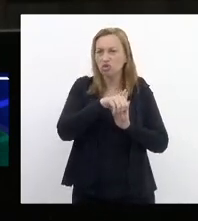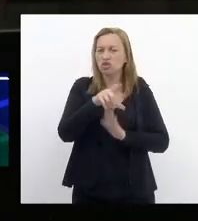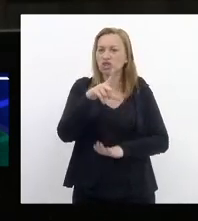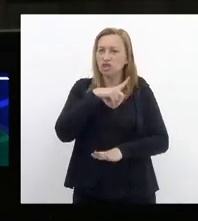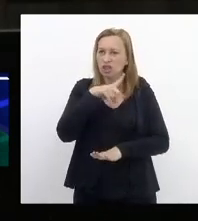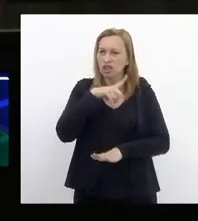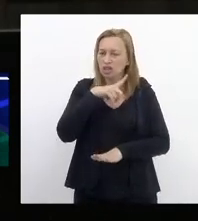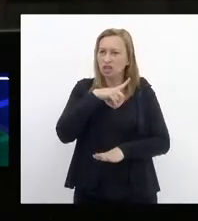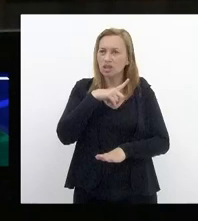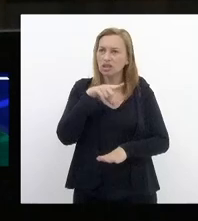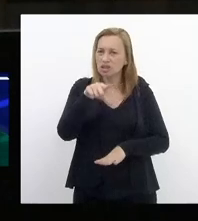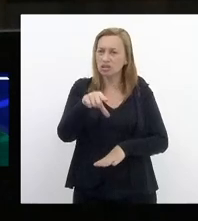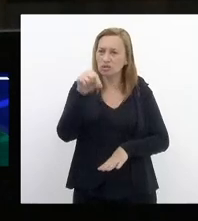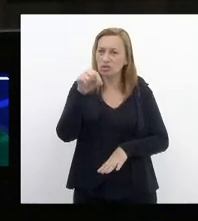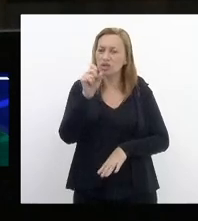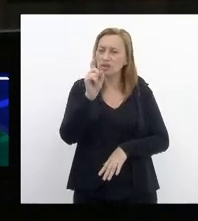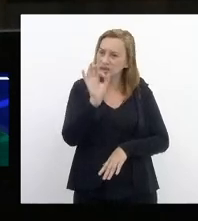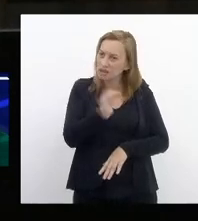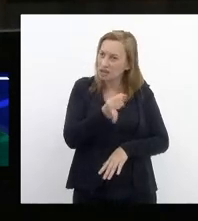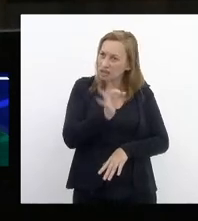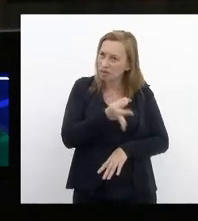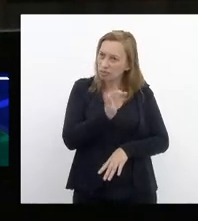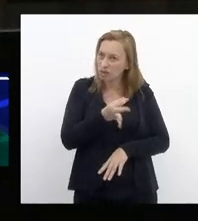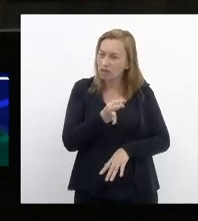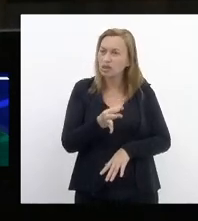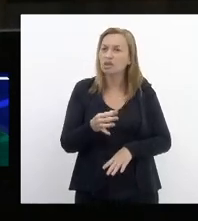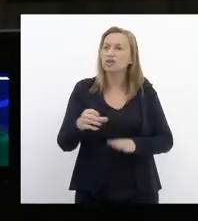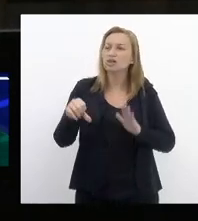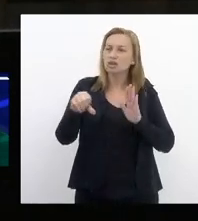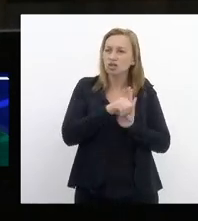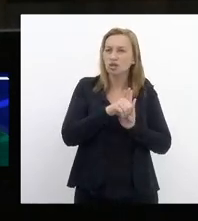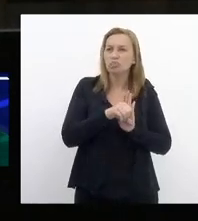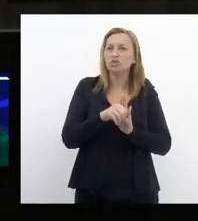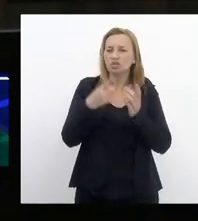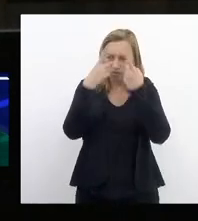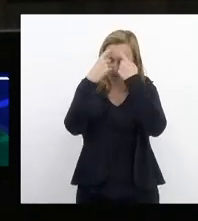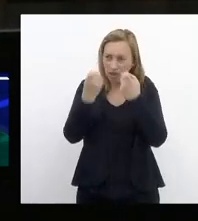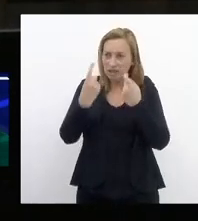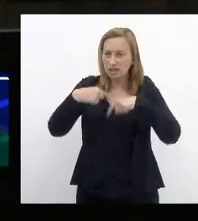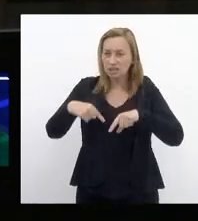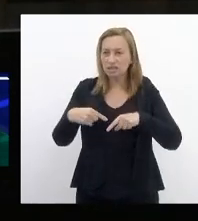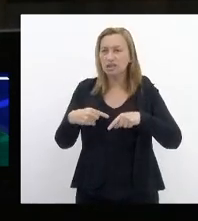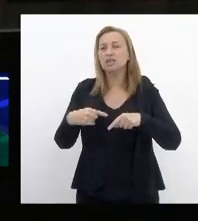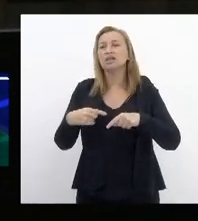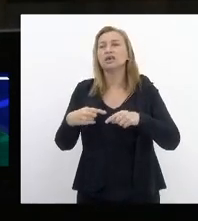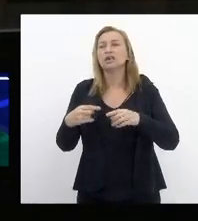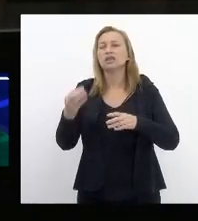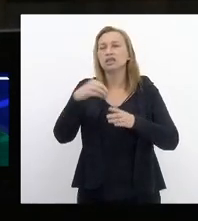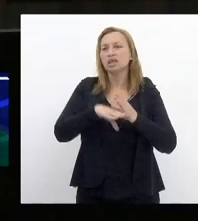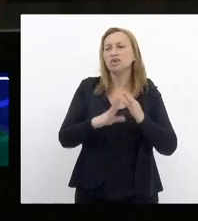por essa decisão eram exatamente os crimes de violência doméstica. E as mulheres